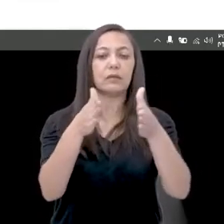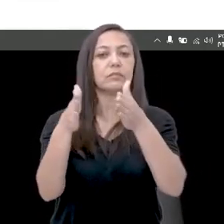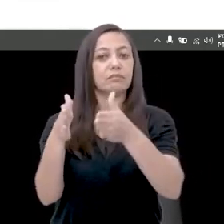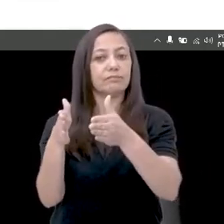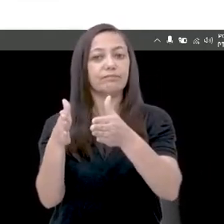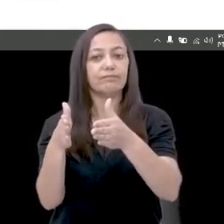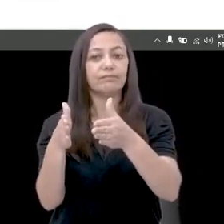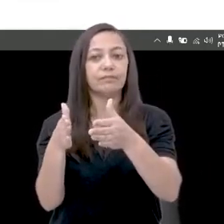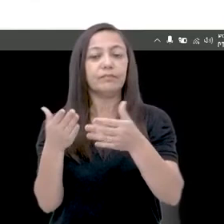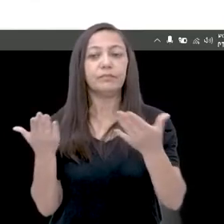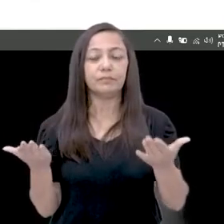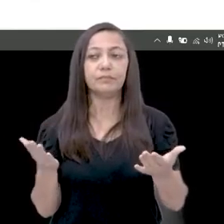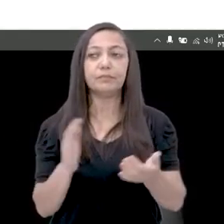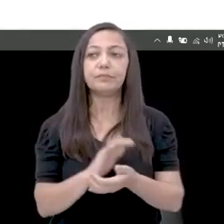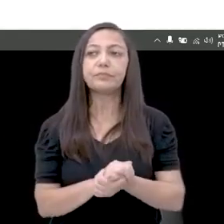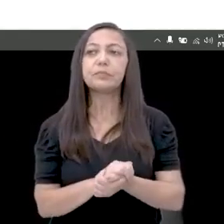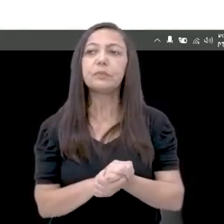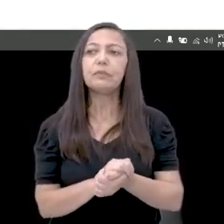partes.